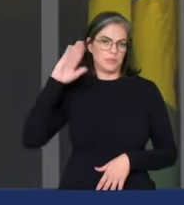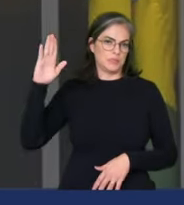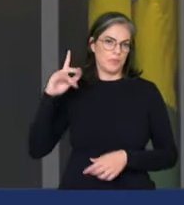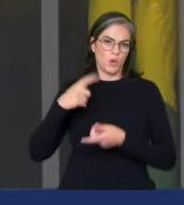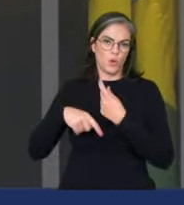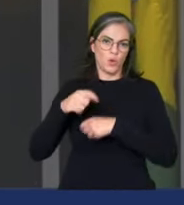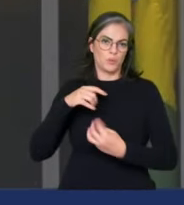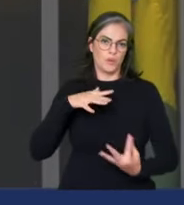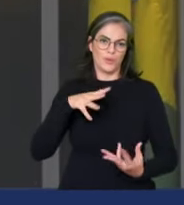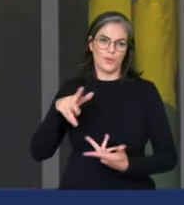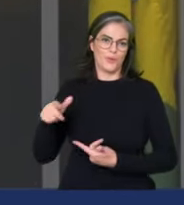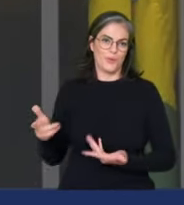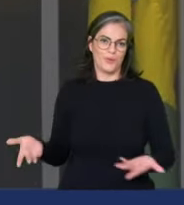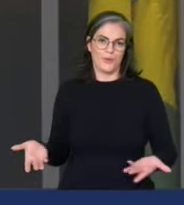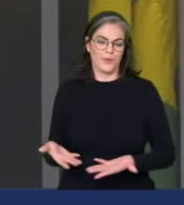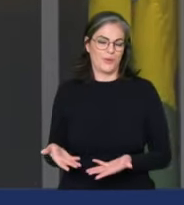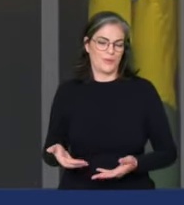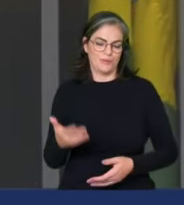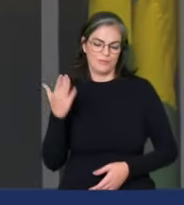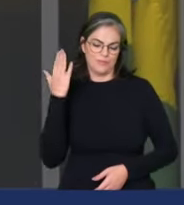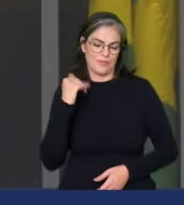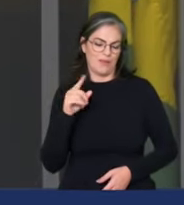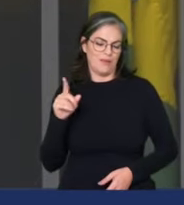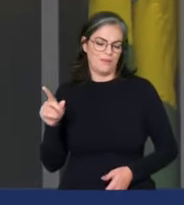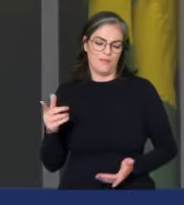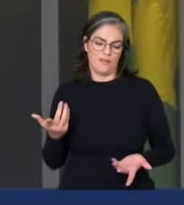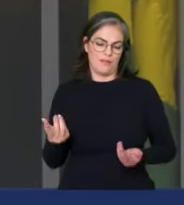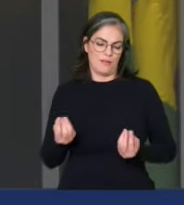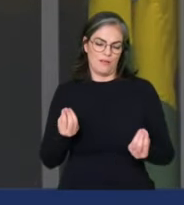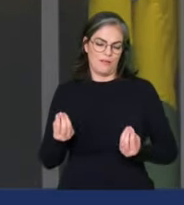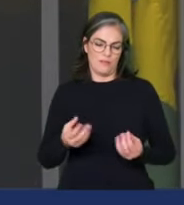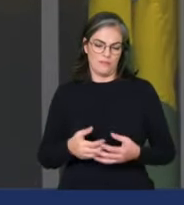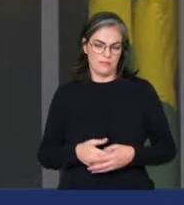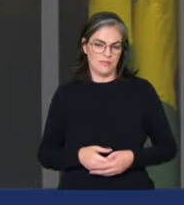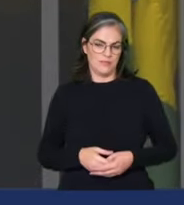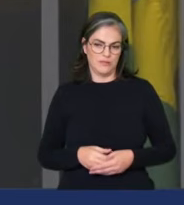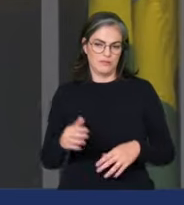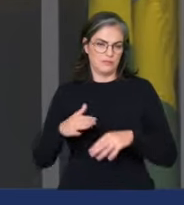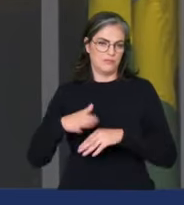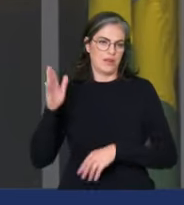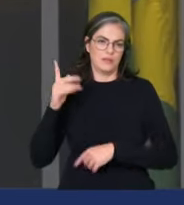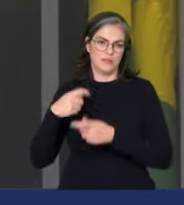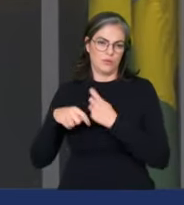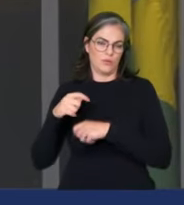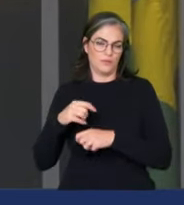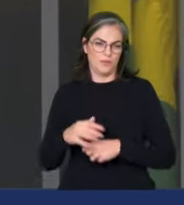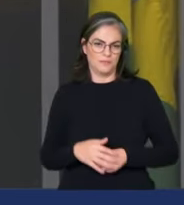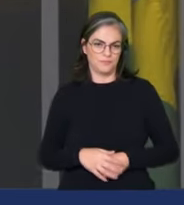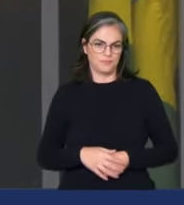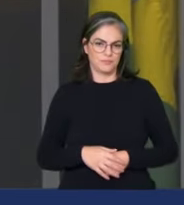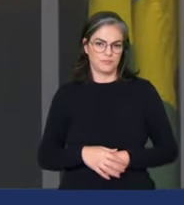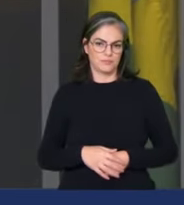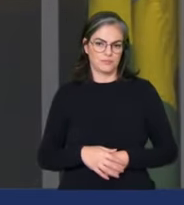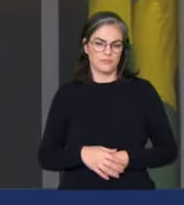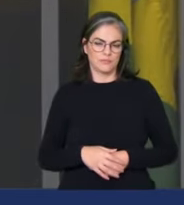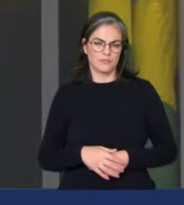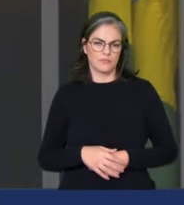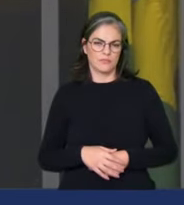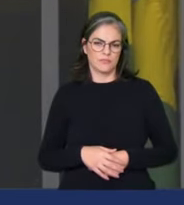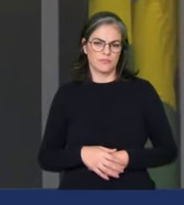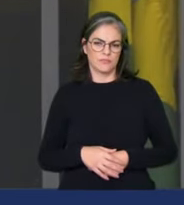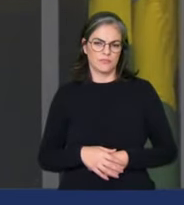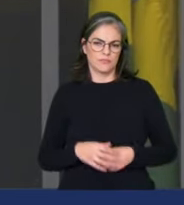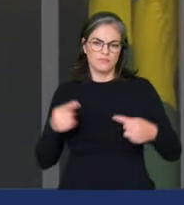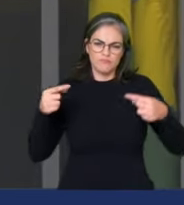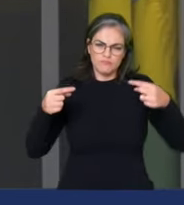Já está lá, desponta como maior economia do mundo. Os Estados Unidos estão ali, os dois ali estão